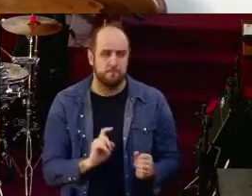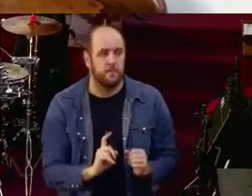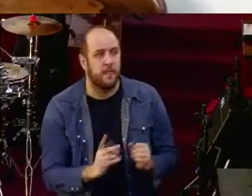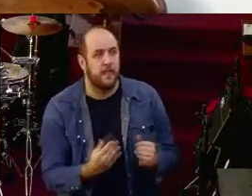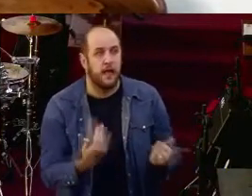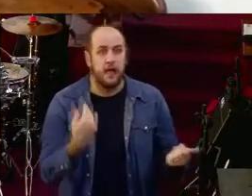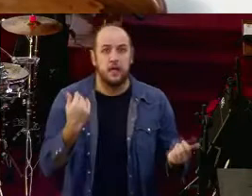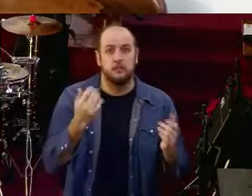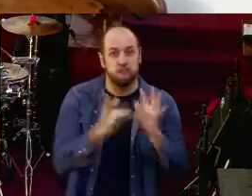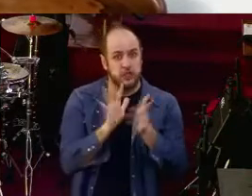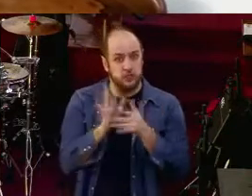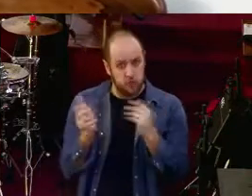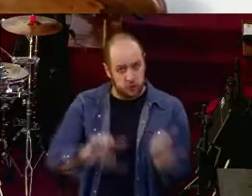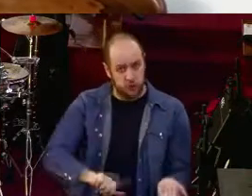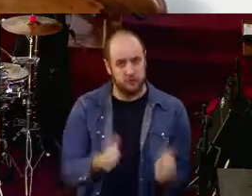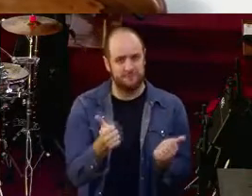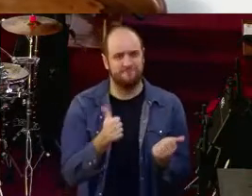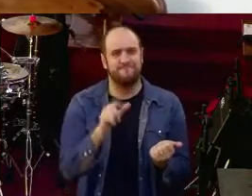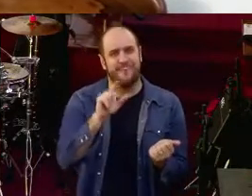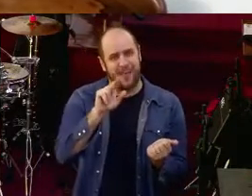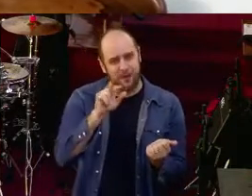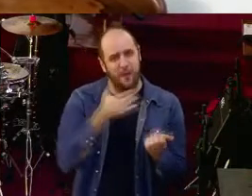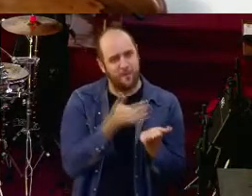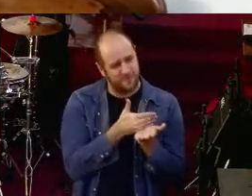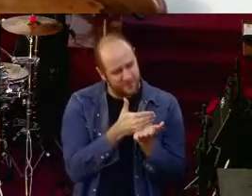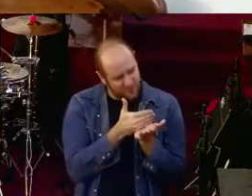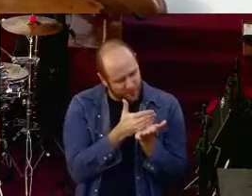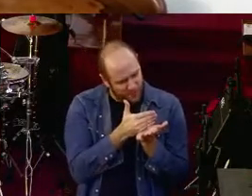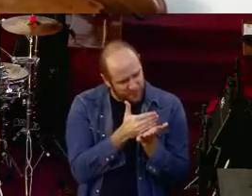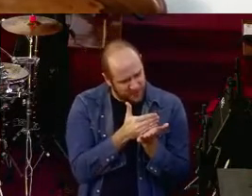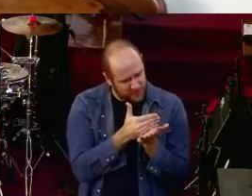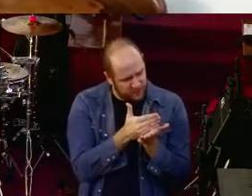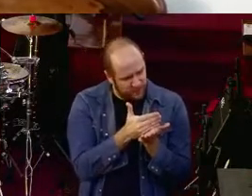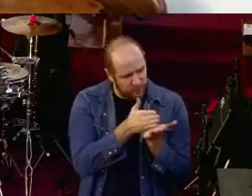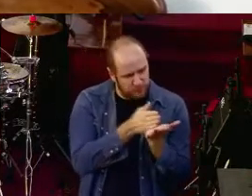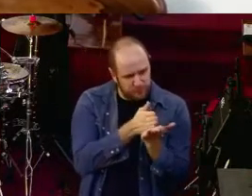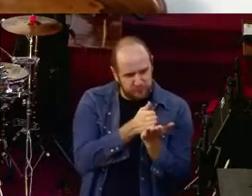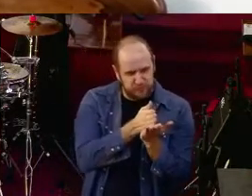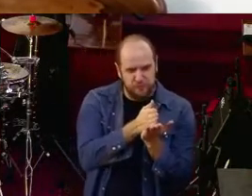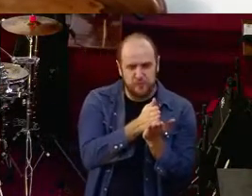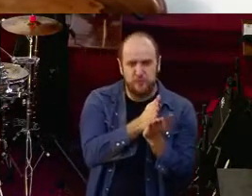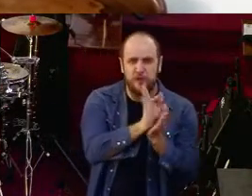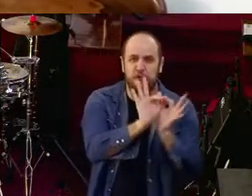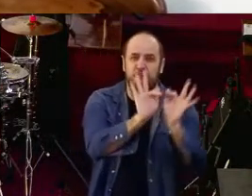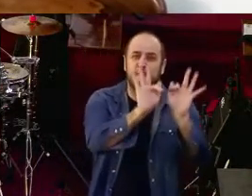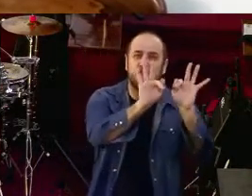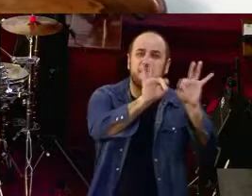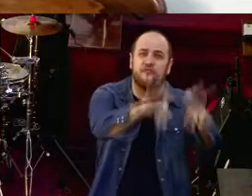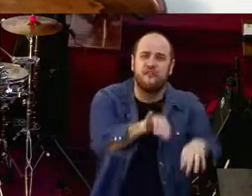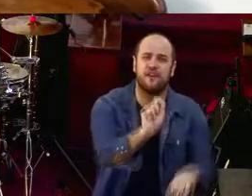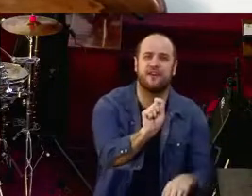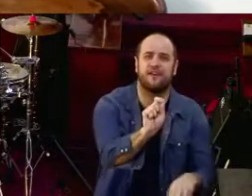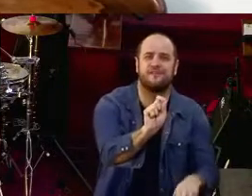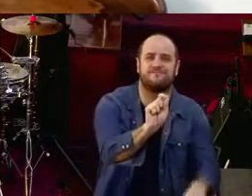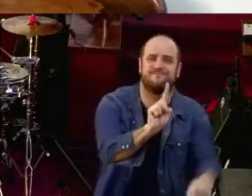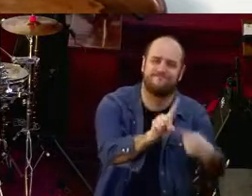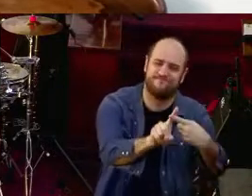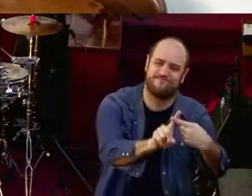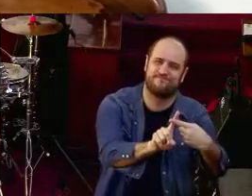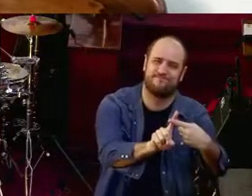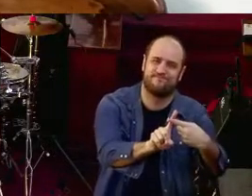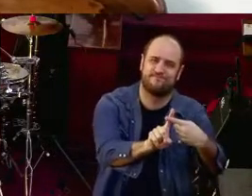Jesus é o prelúdio da cruz. É verdade que ele é o rei